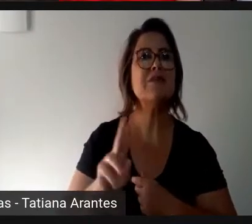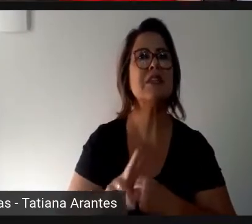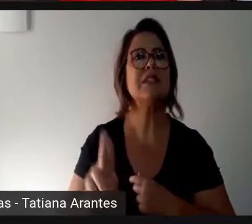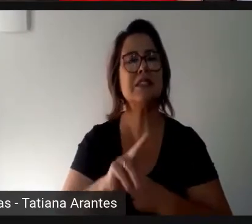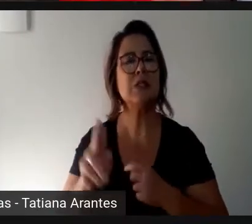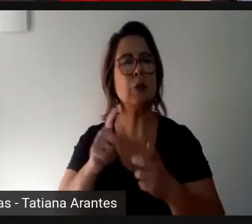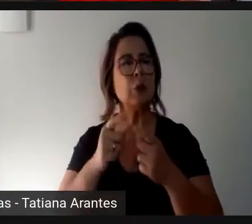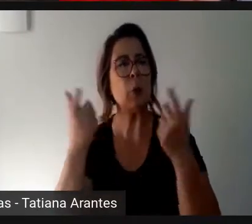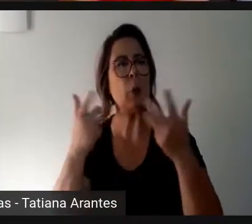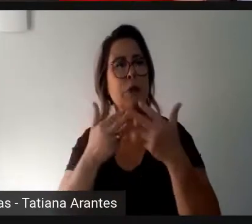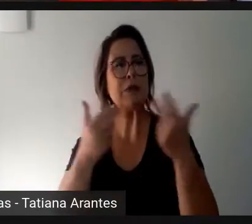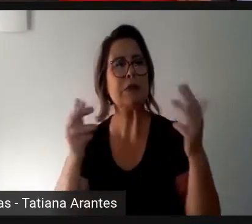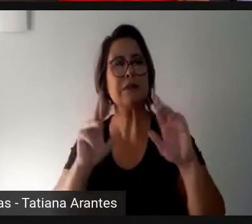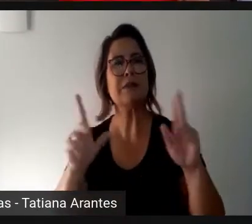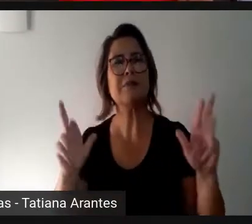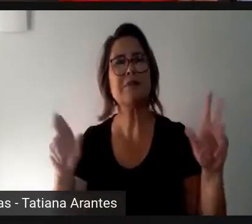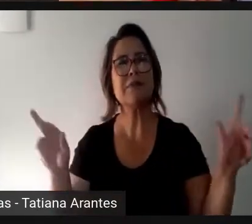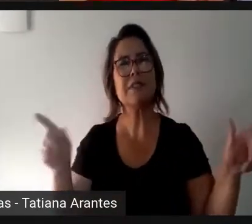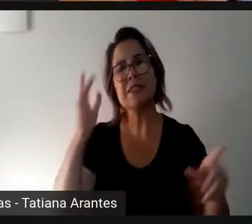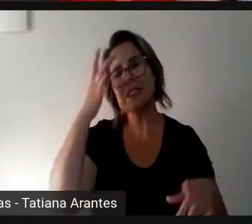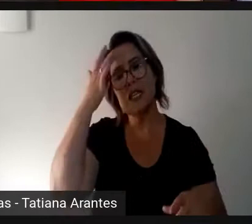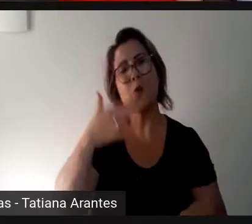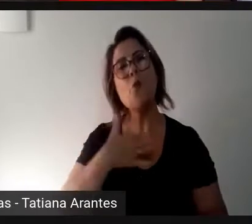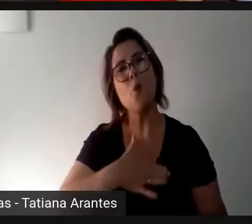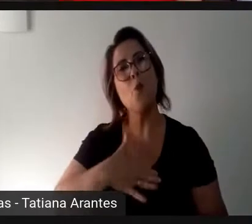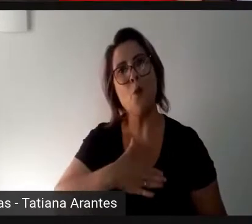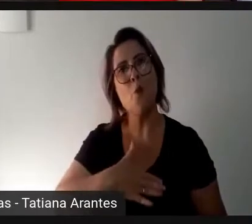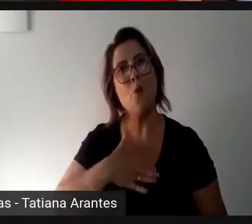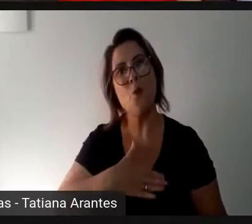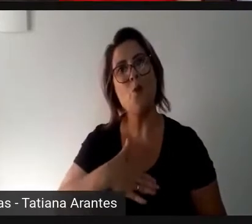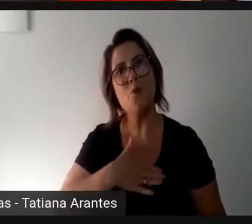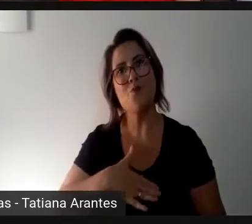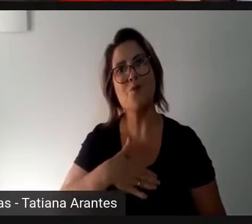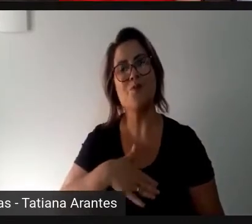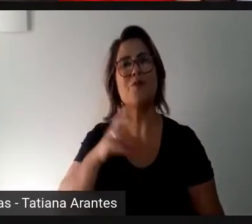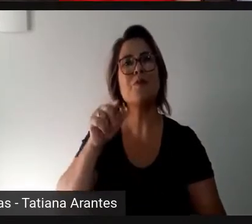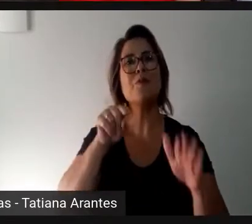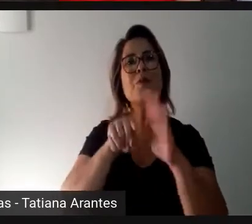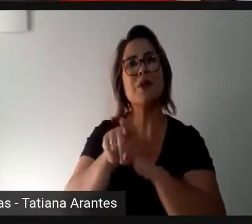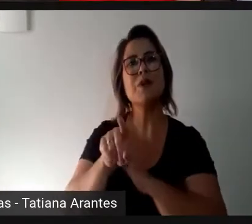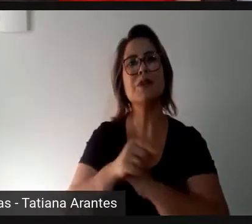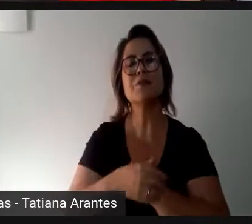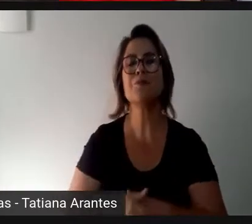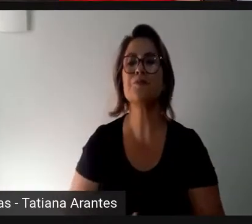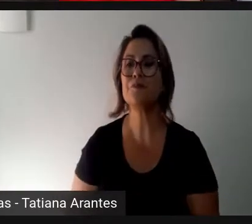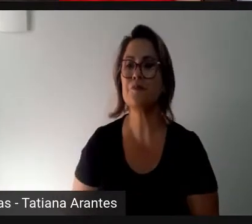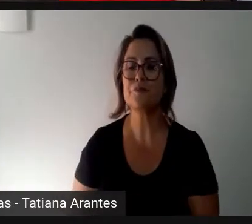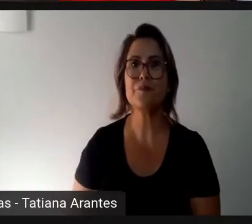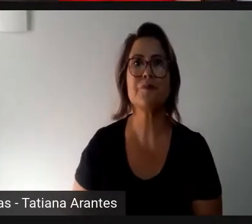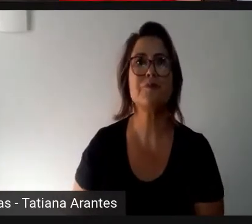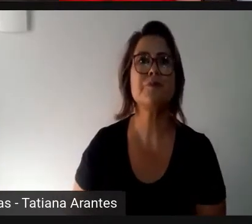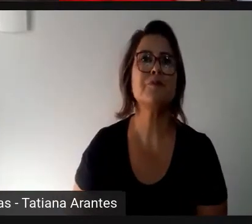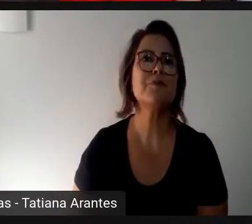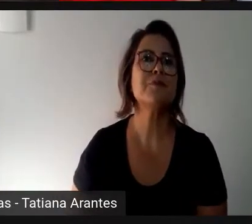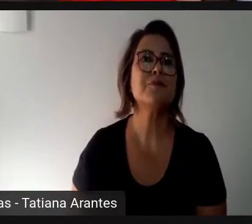diferentes, e eu ouço muito essa pergunta. Então, é uma oportunidade aqui para a gente aprender com o doutor Rafael. O senhor tem a palavra.